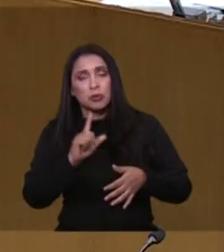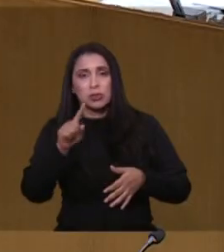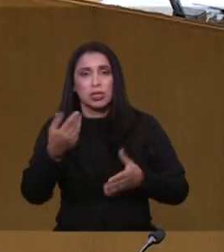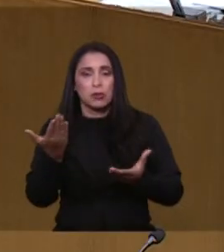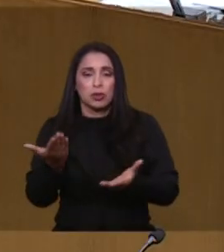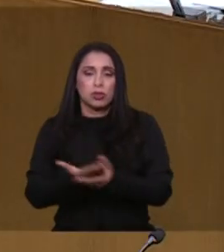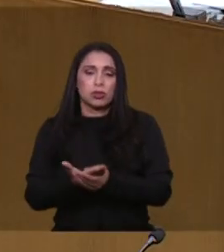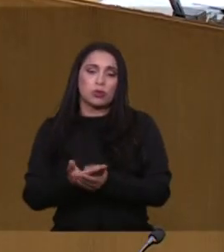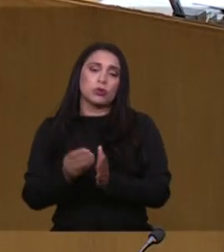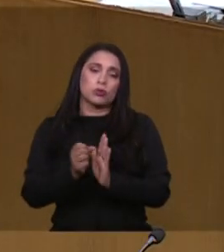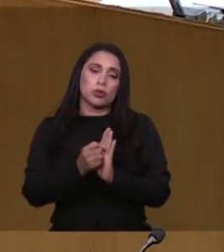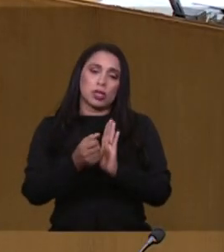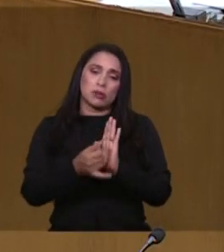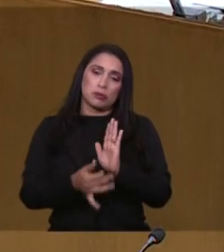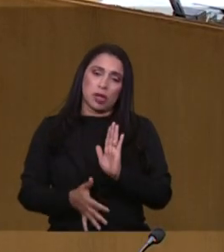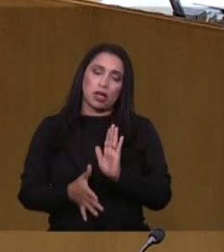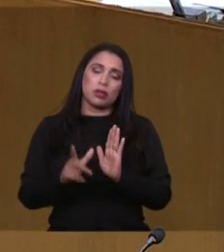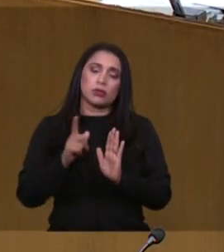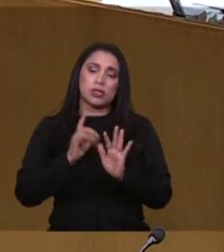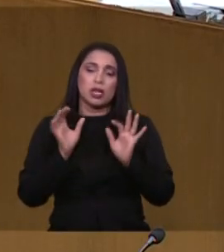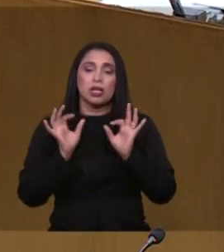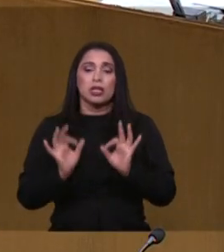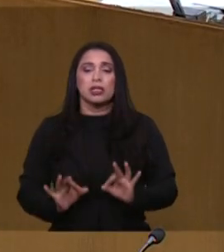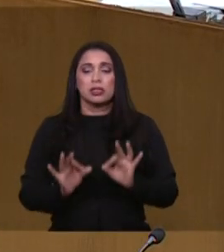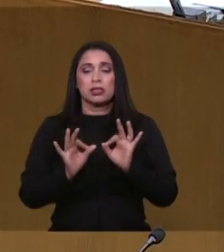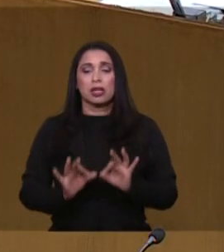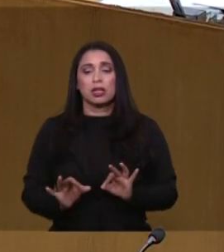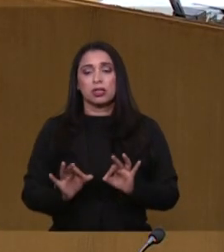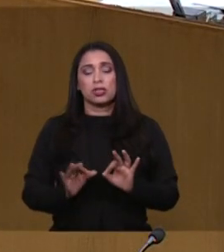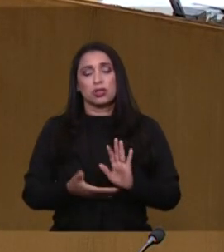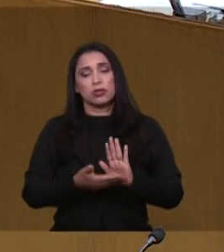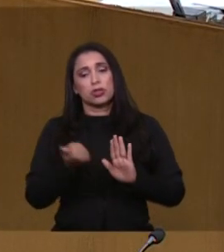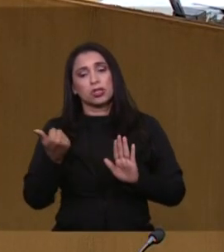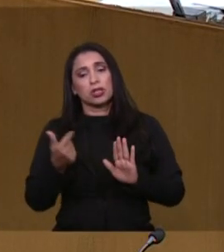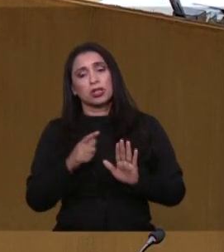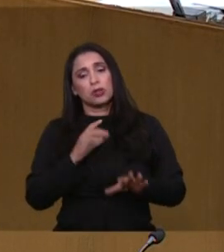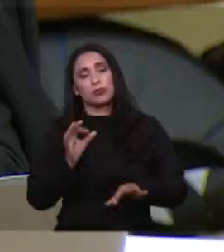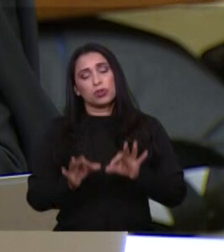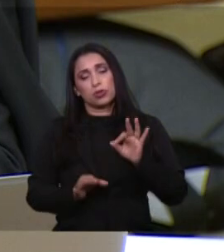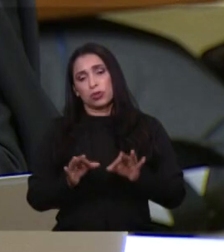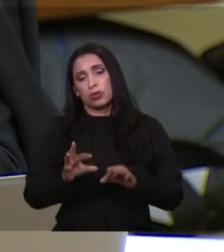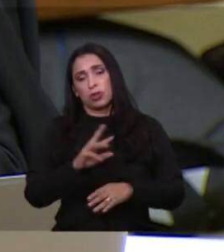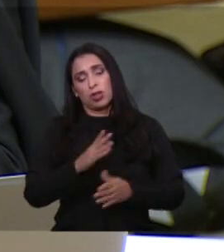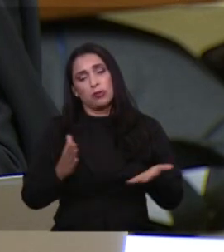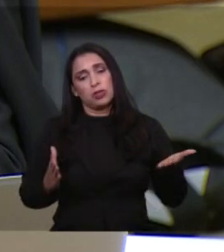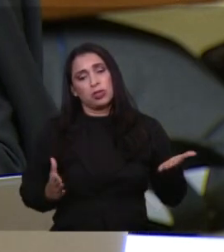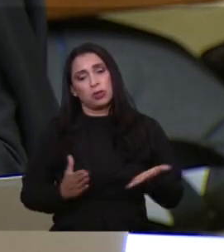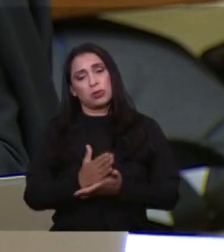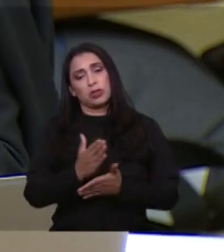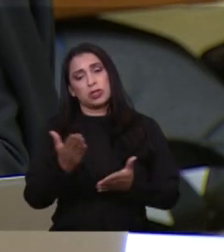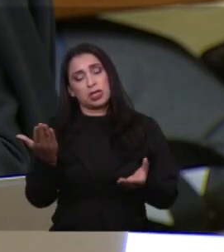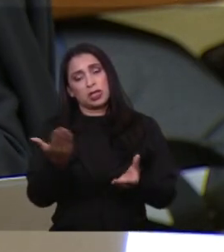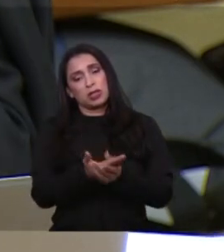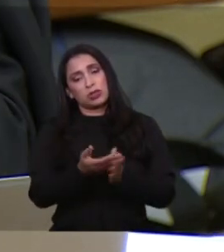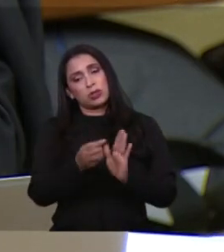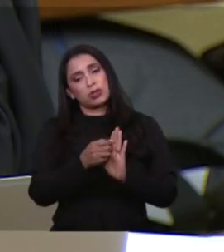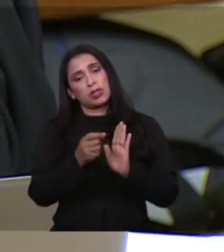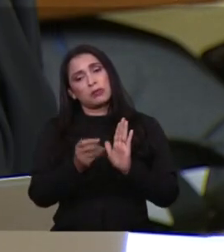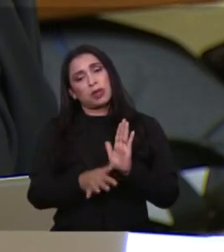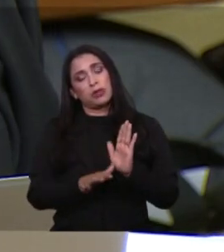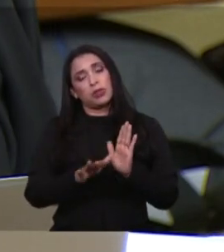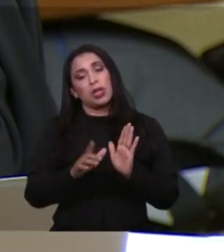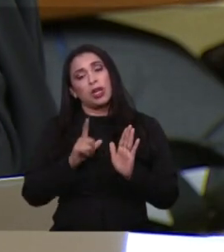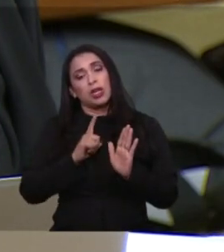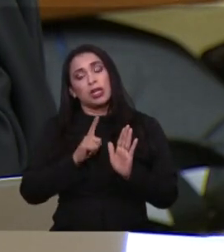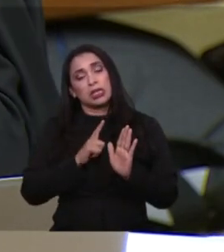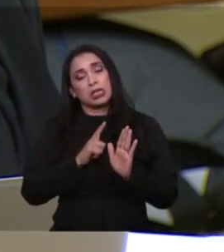embargos, nós, corretamente, entendo, nós afastamos, julgamos improcedente os embargos. Então, qualquer